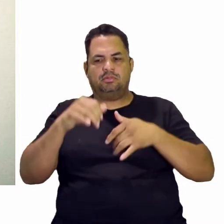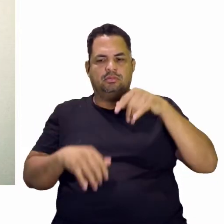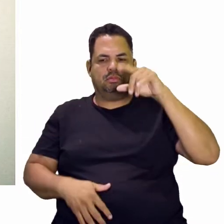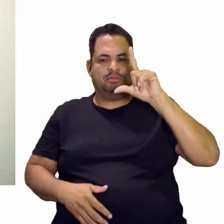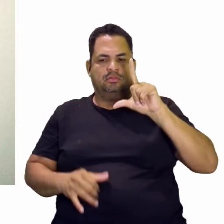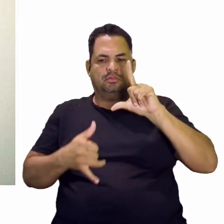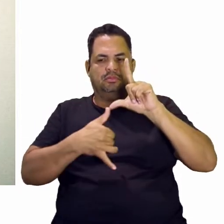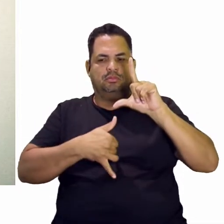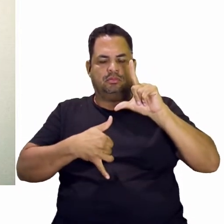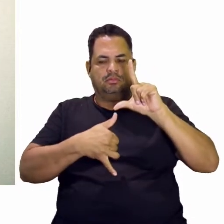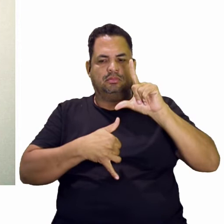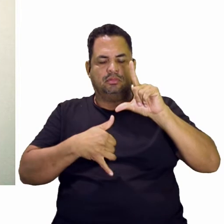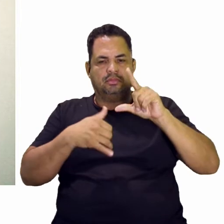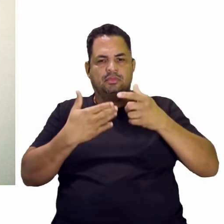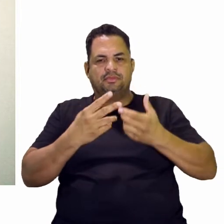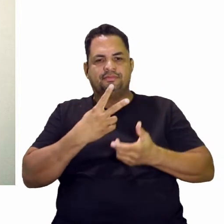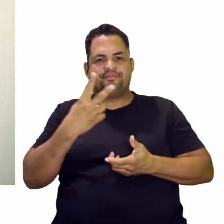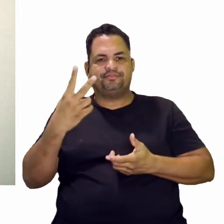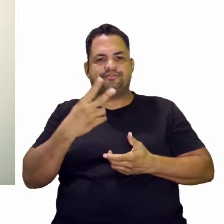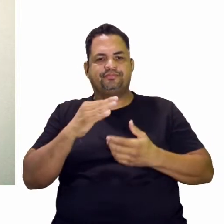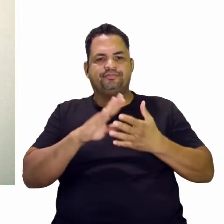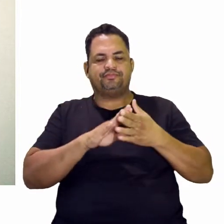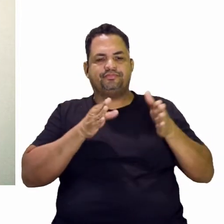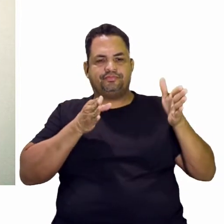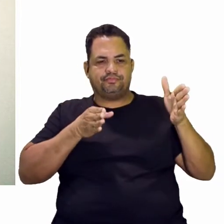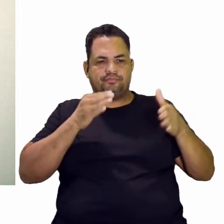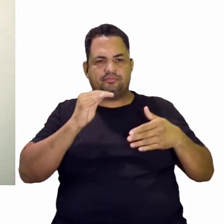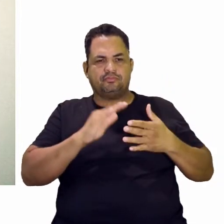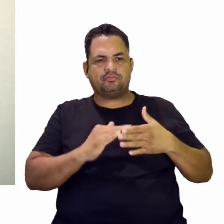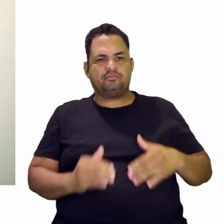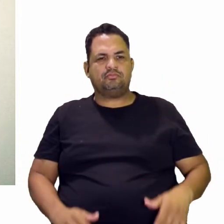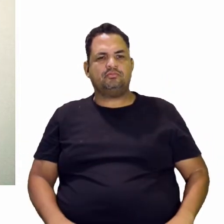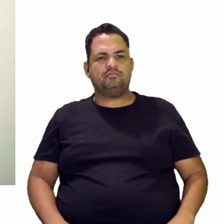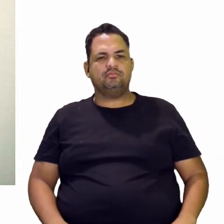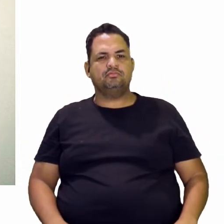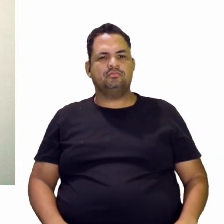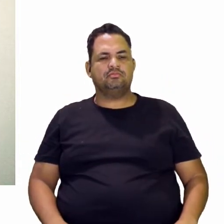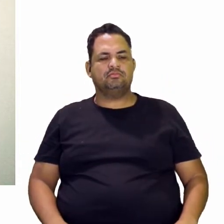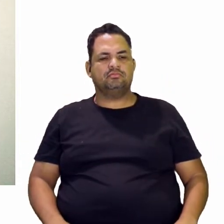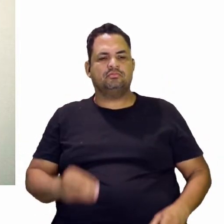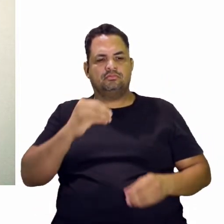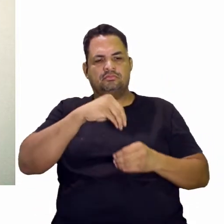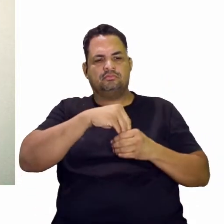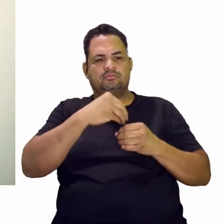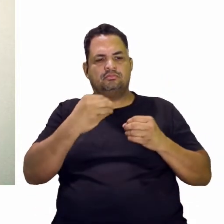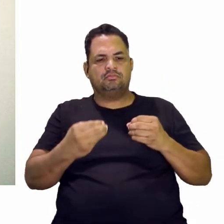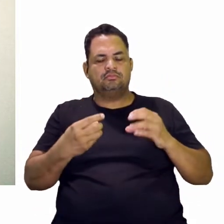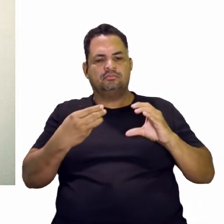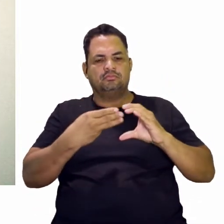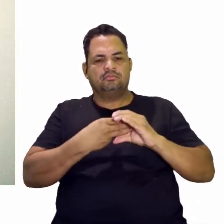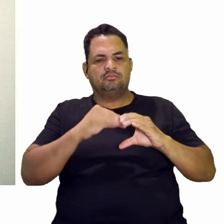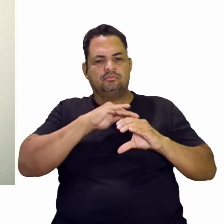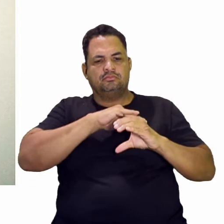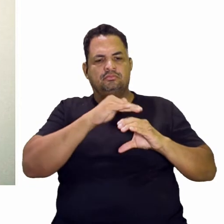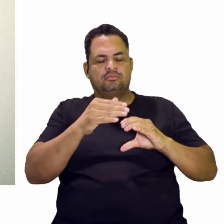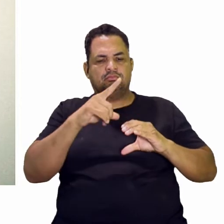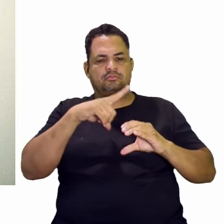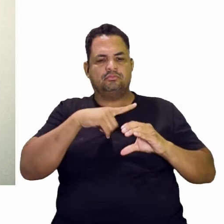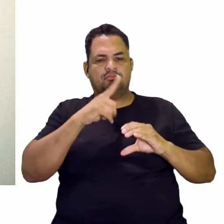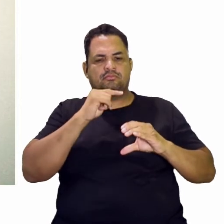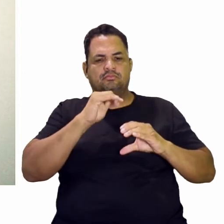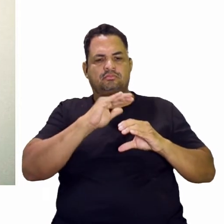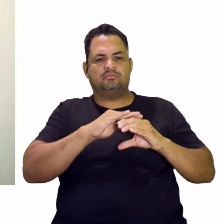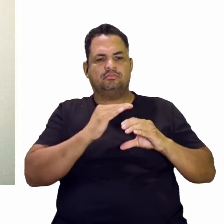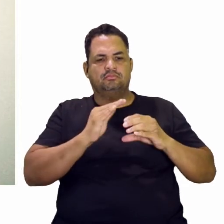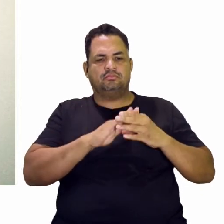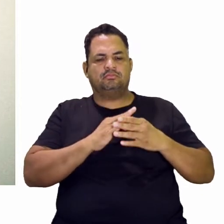acontecer. Então, nas duas extremidades, ou seja, na parte externa da célula, tem água. Na